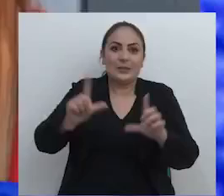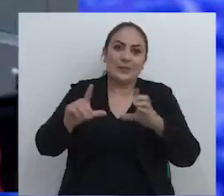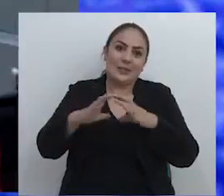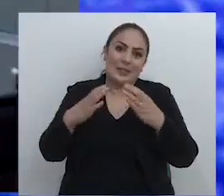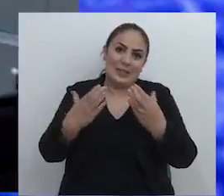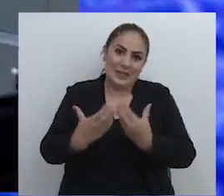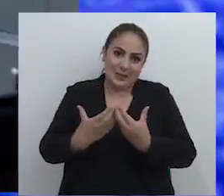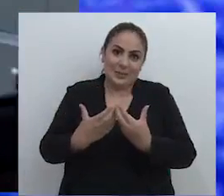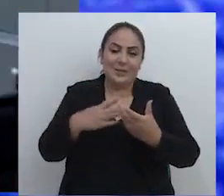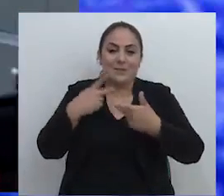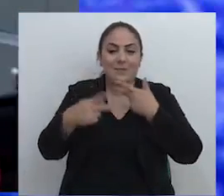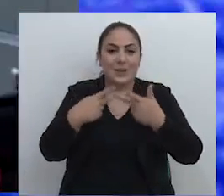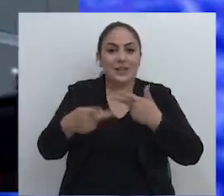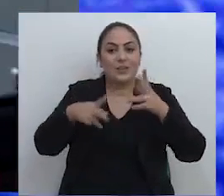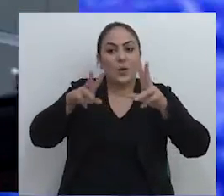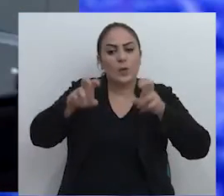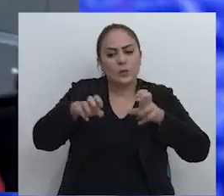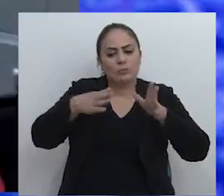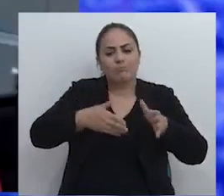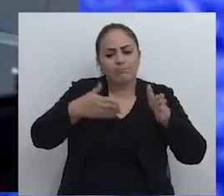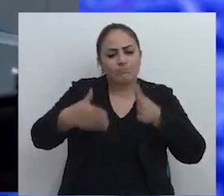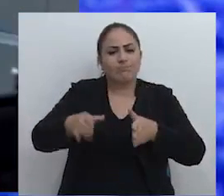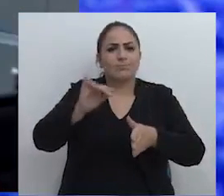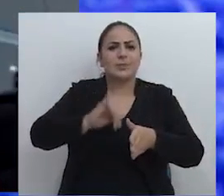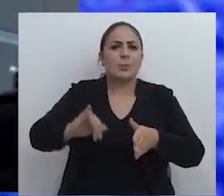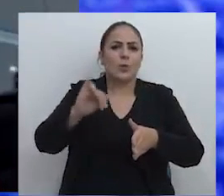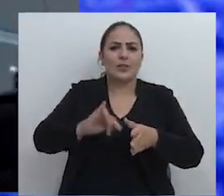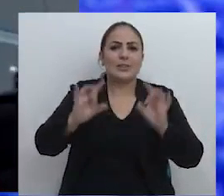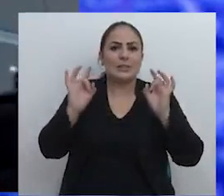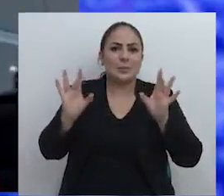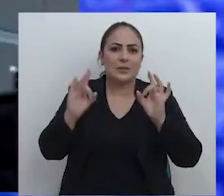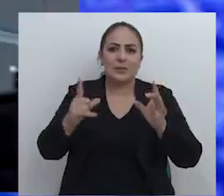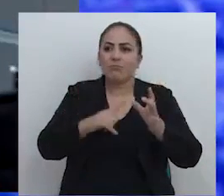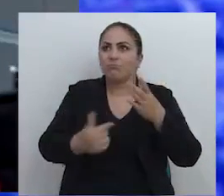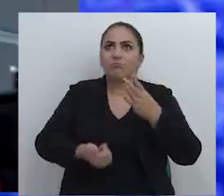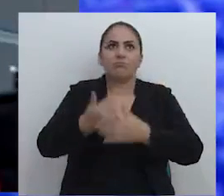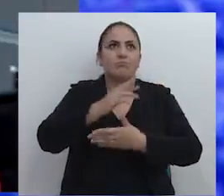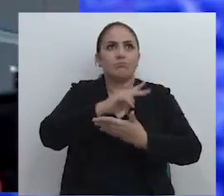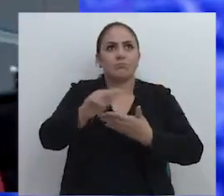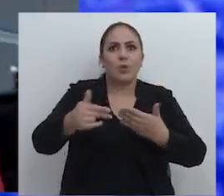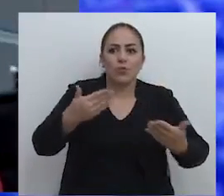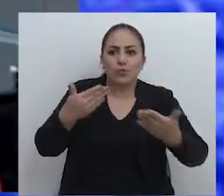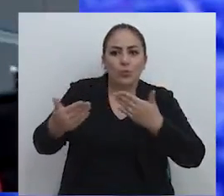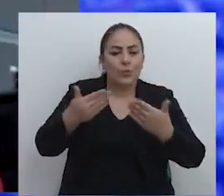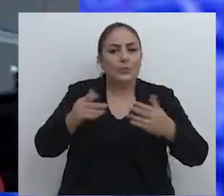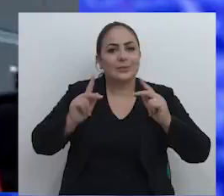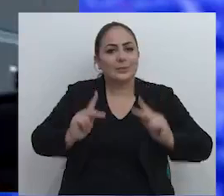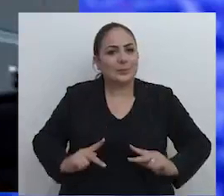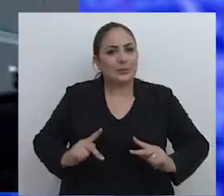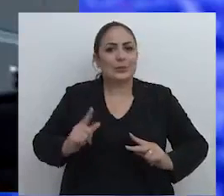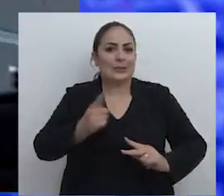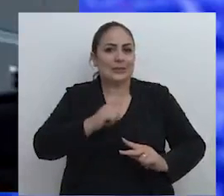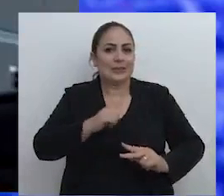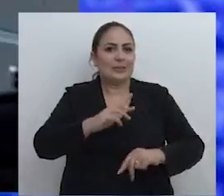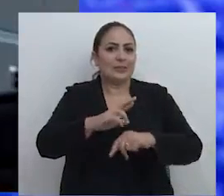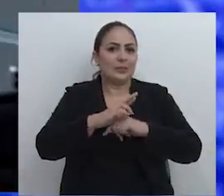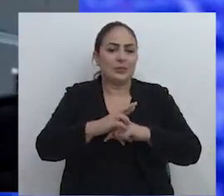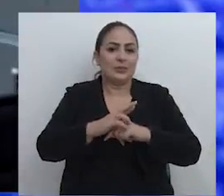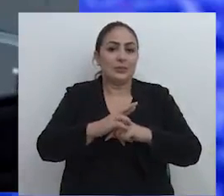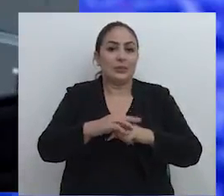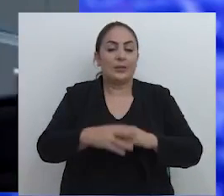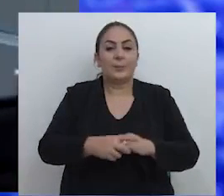Câmara, falando nessa fase tão especial, né, que gera tantas dúvidas dos segurados em relação aos